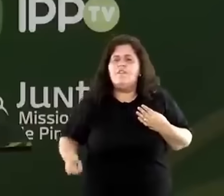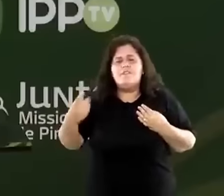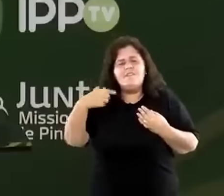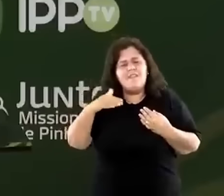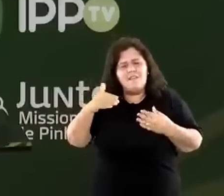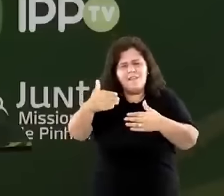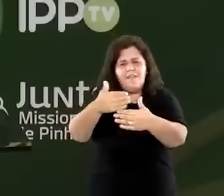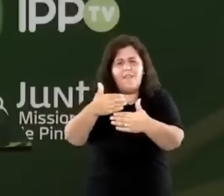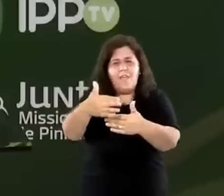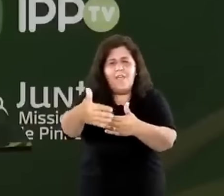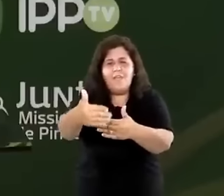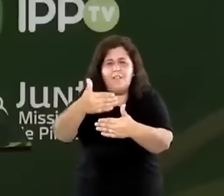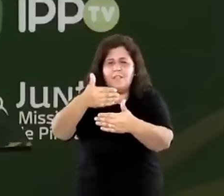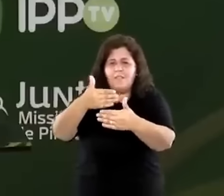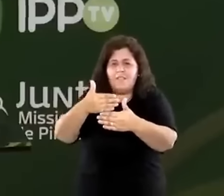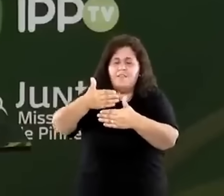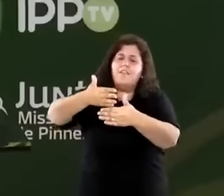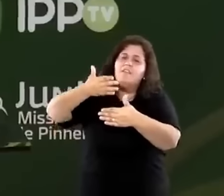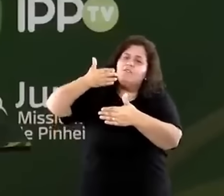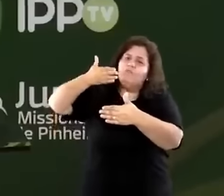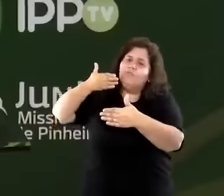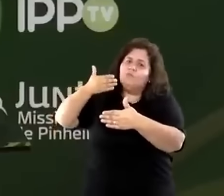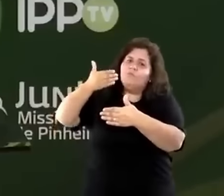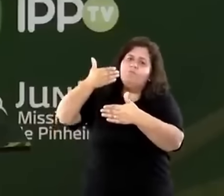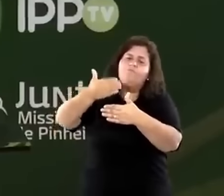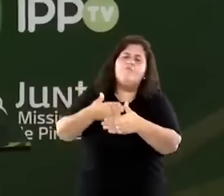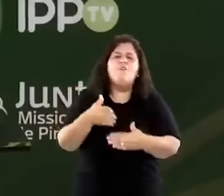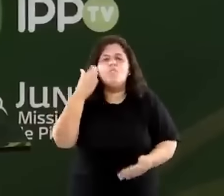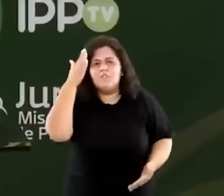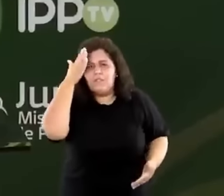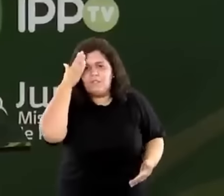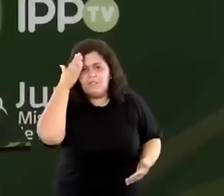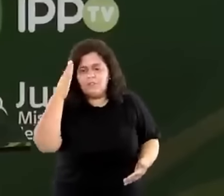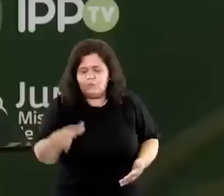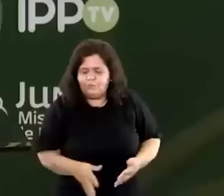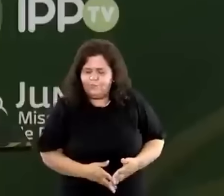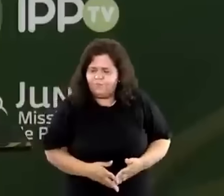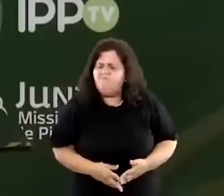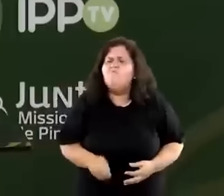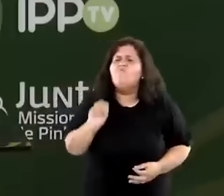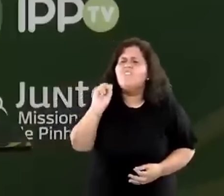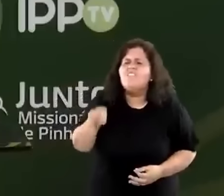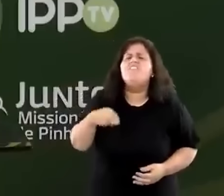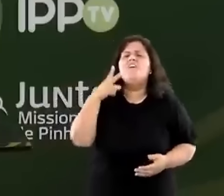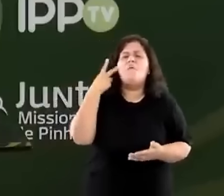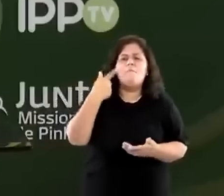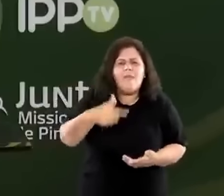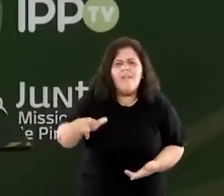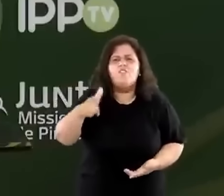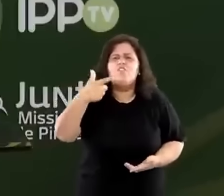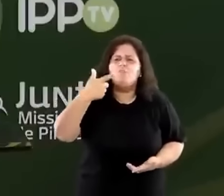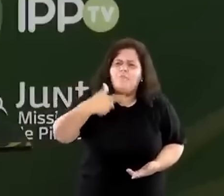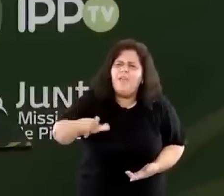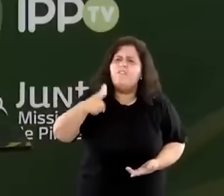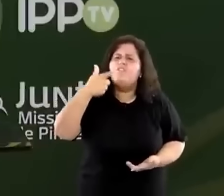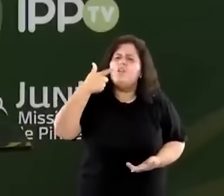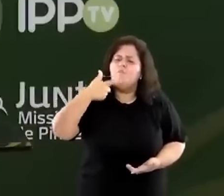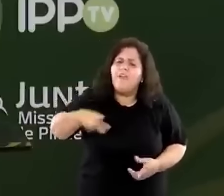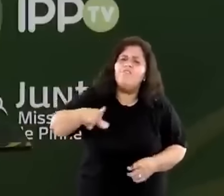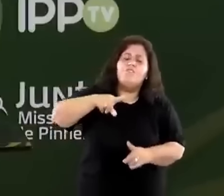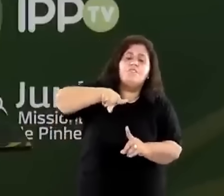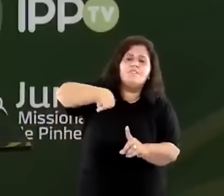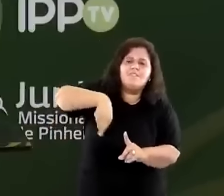era que é e que há de ver agora entendamos isso Por que essa repetição santo